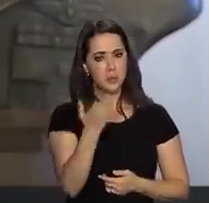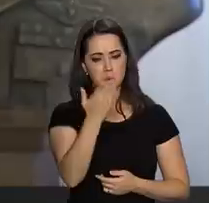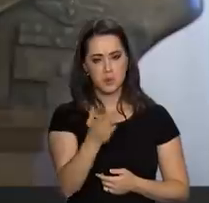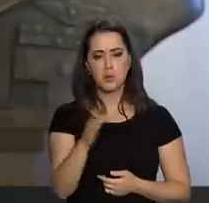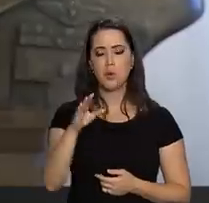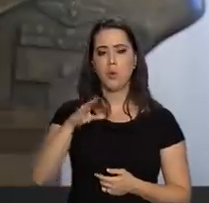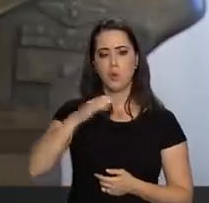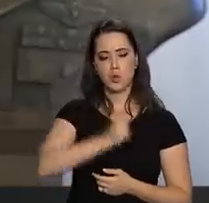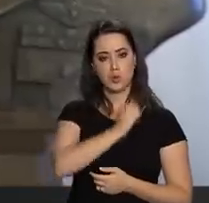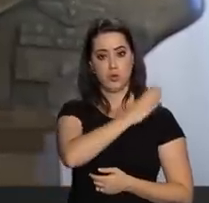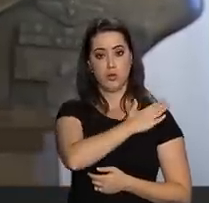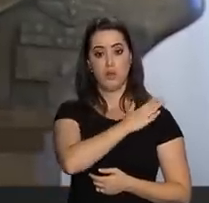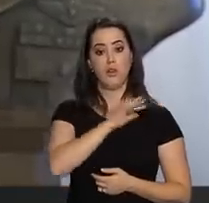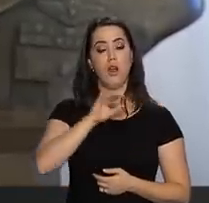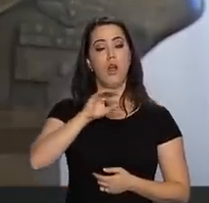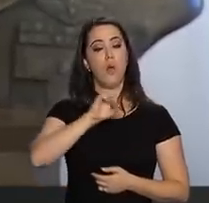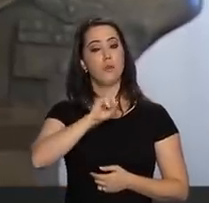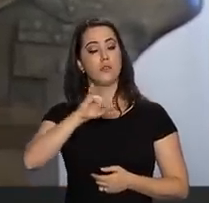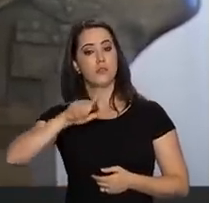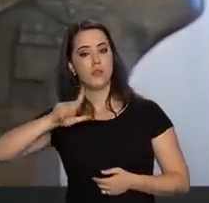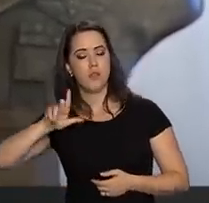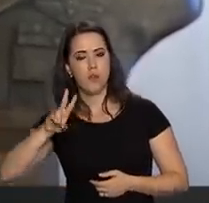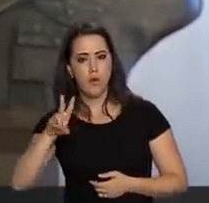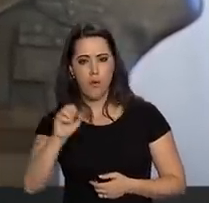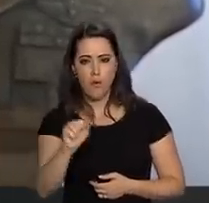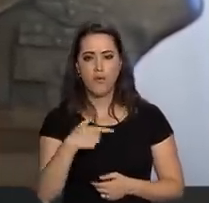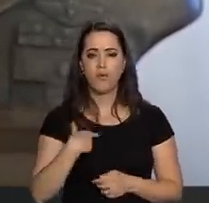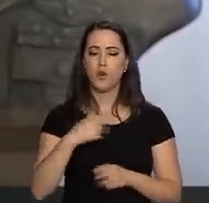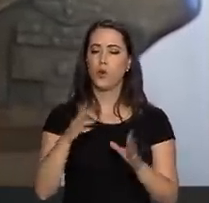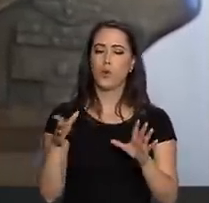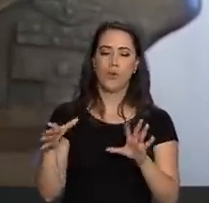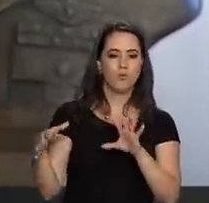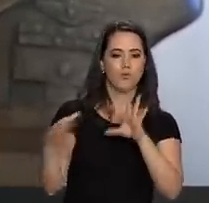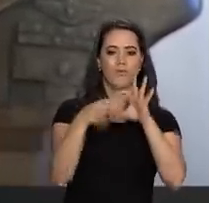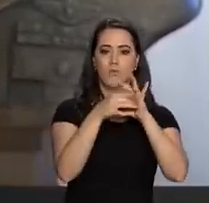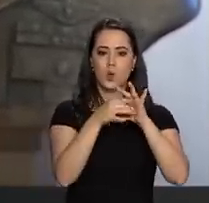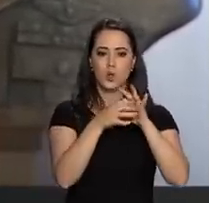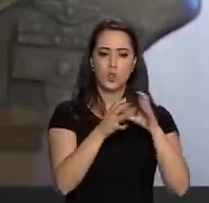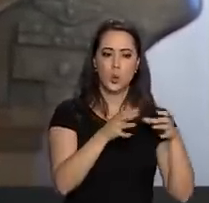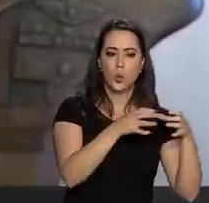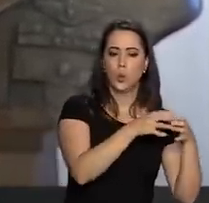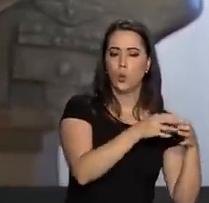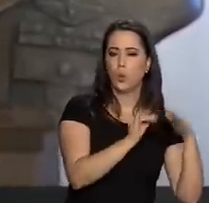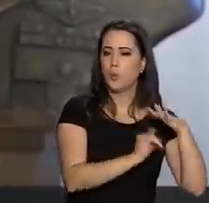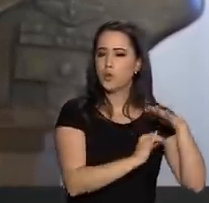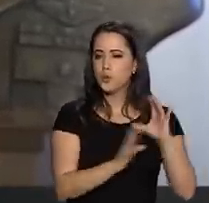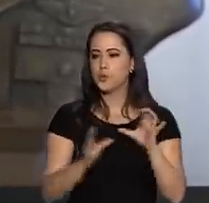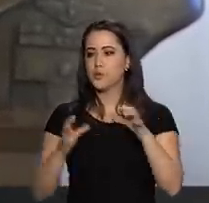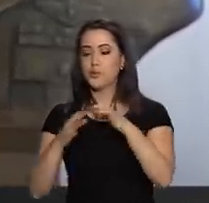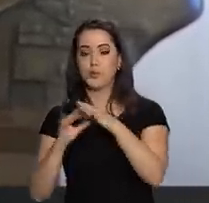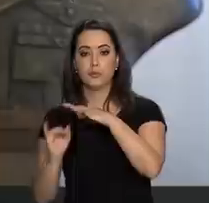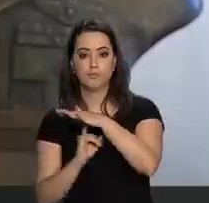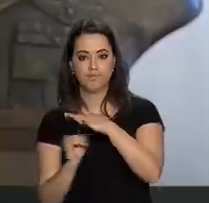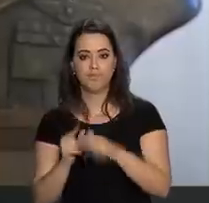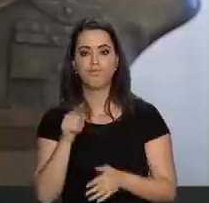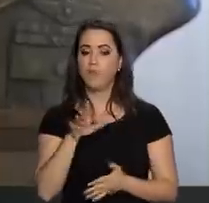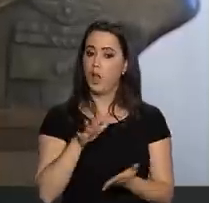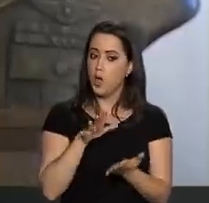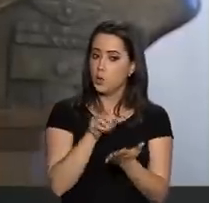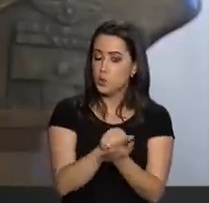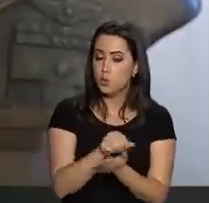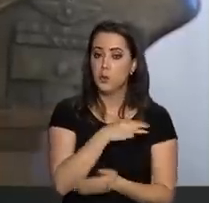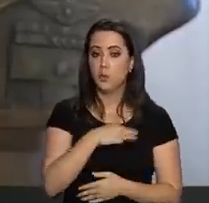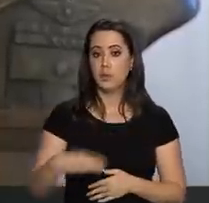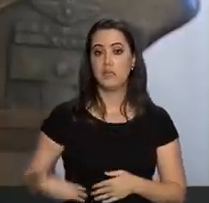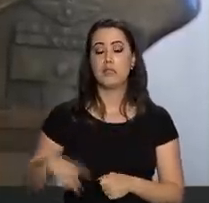um exímio construtor de pontes institucionais. Assumiu o Ministério da Defesa em momento de grave